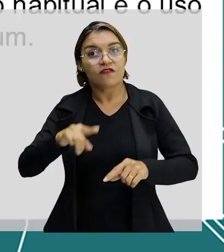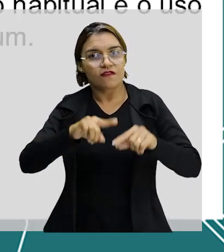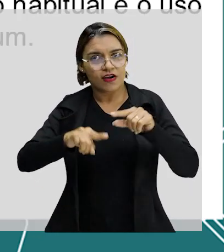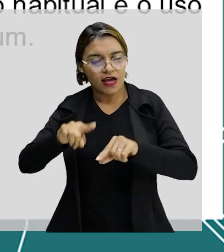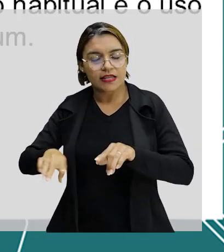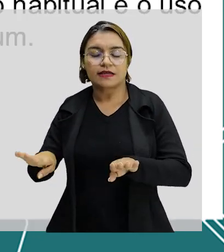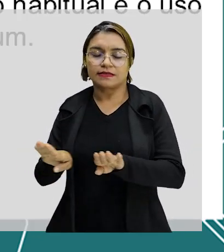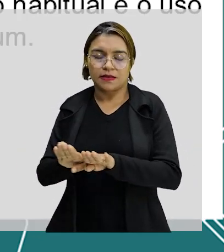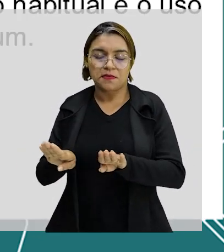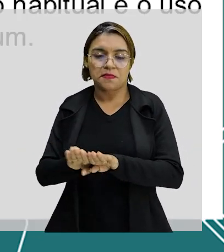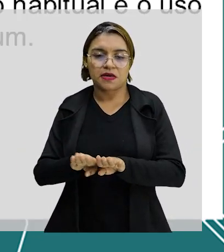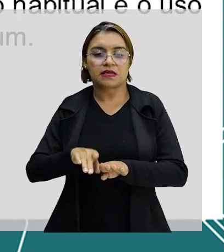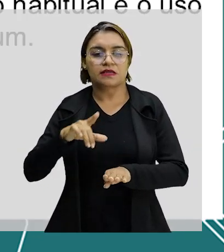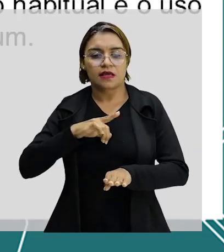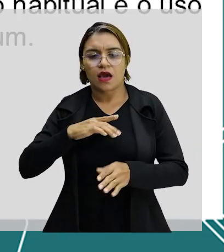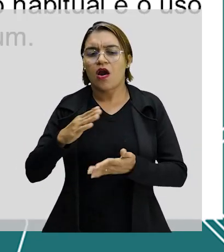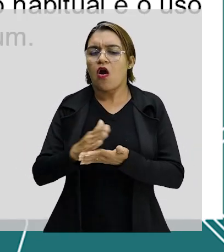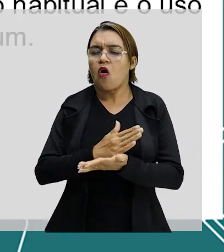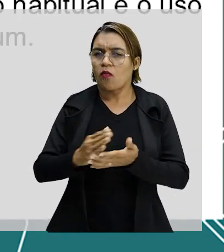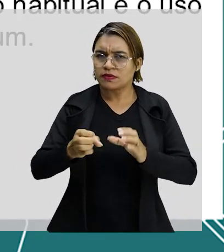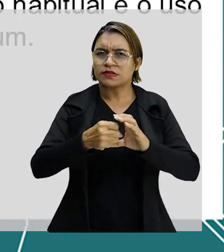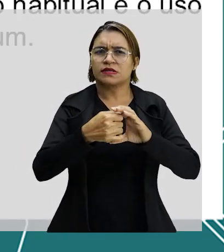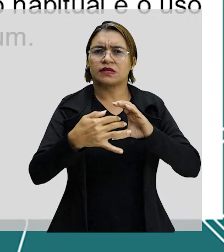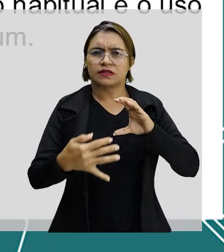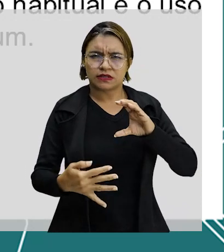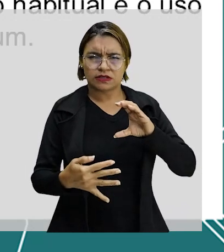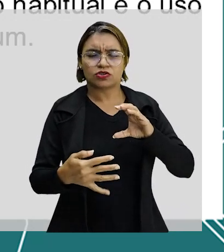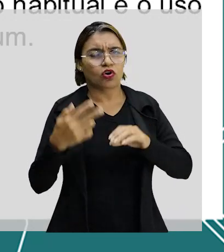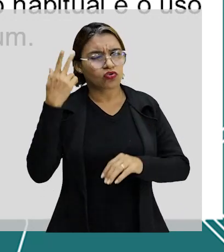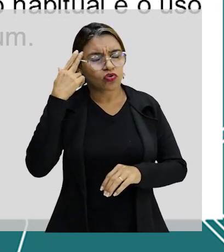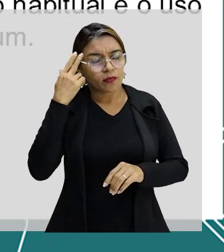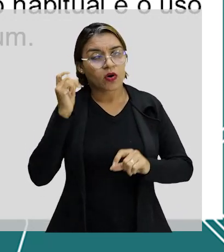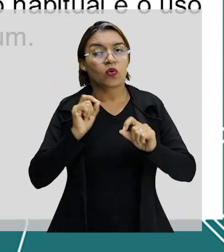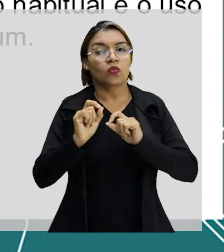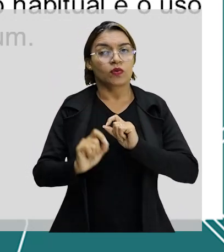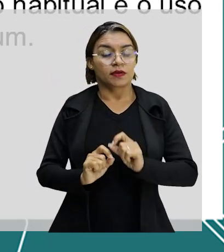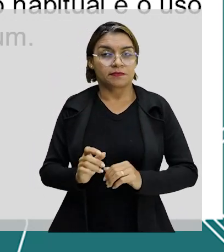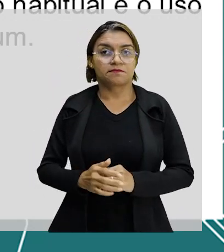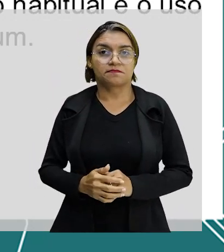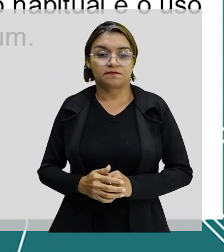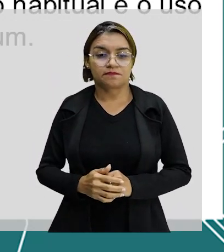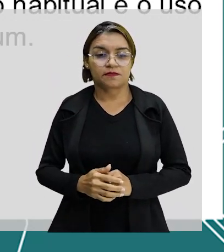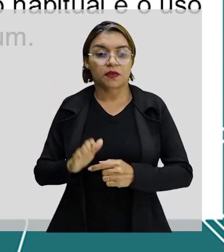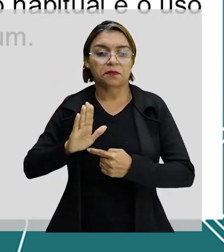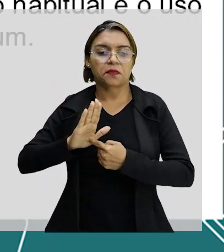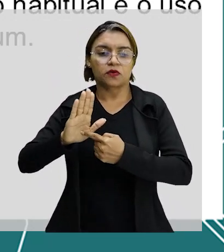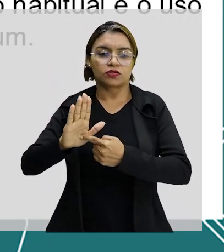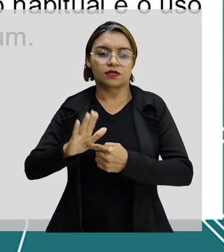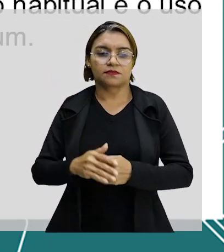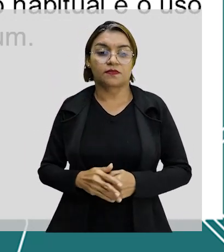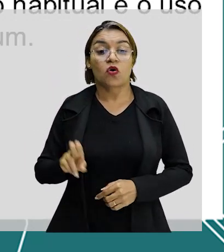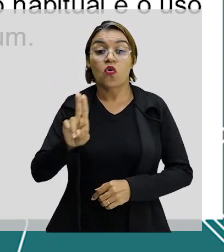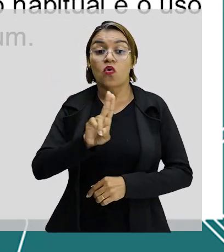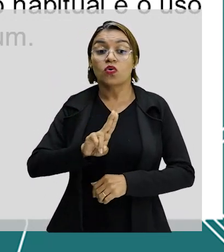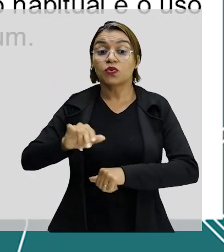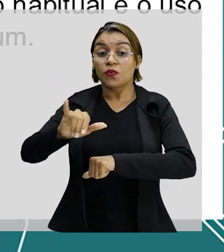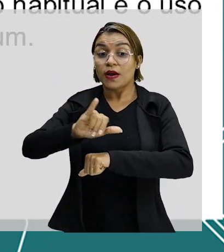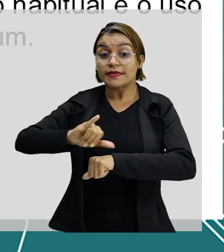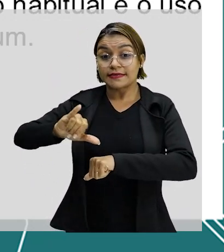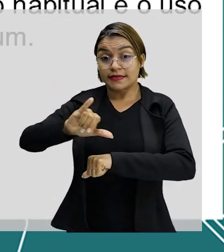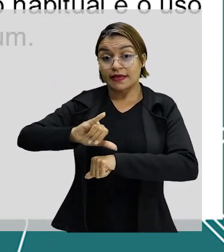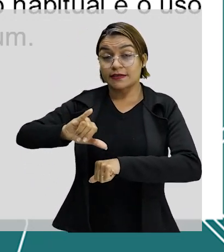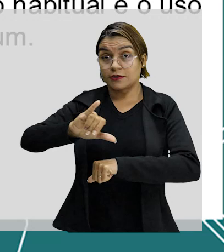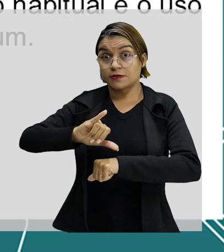No entanto, existem algumas características comuns, entre as quais se pode destacar o uso do